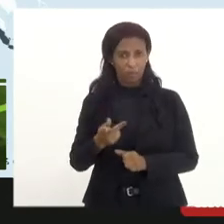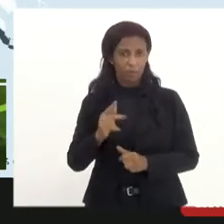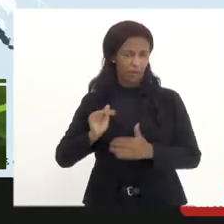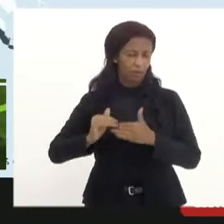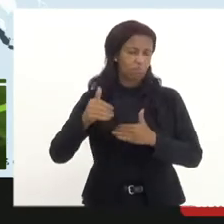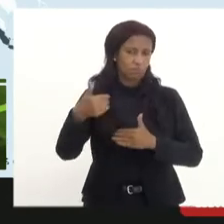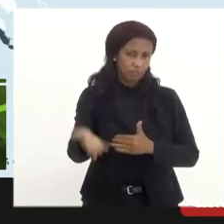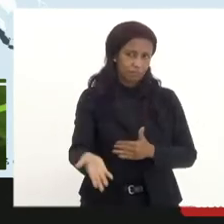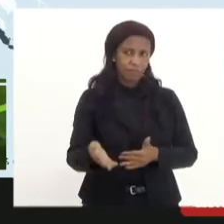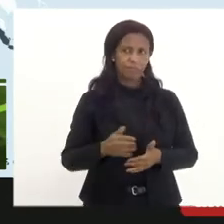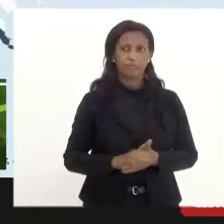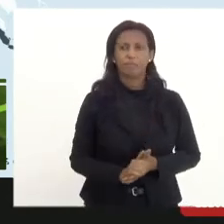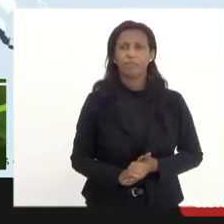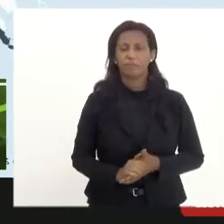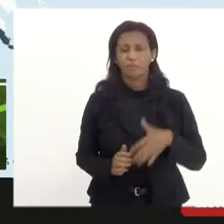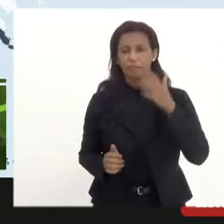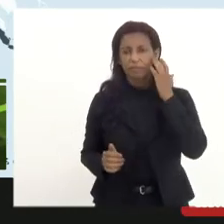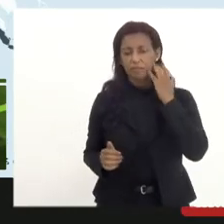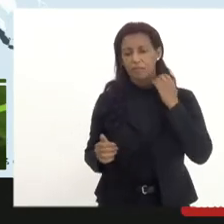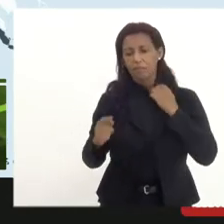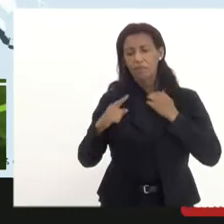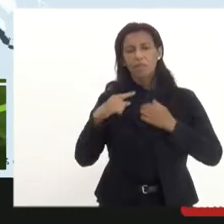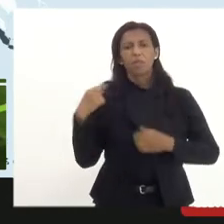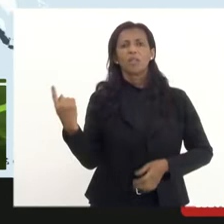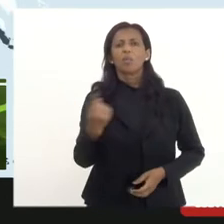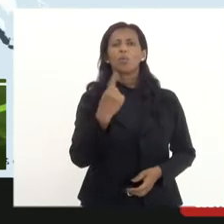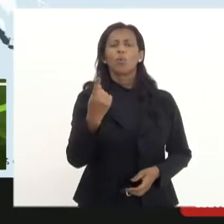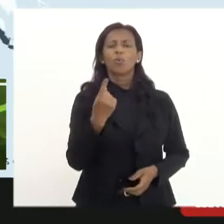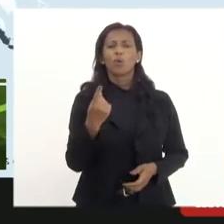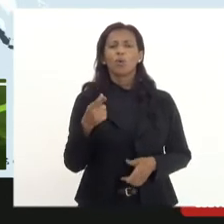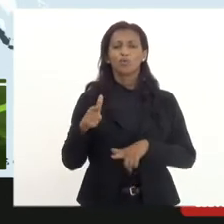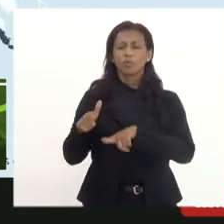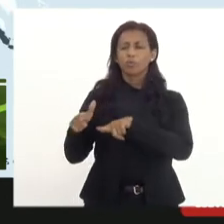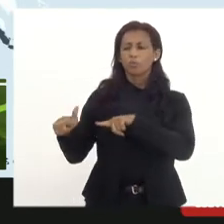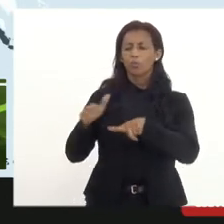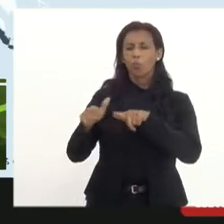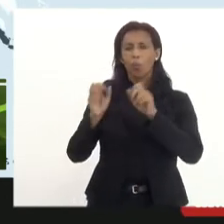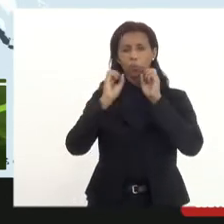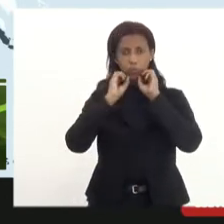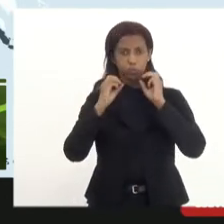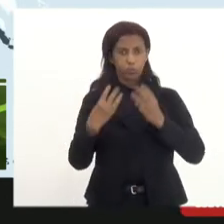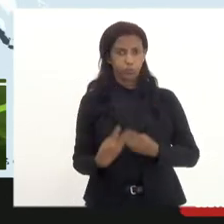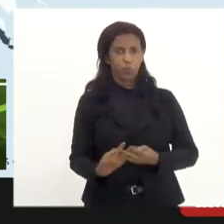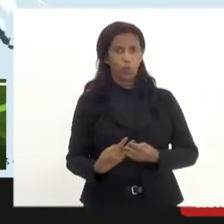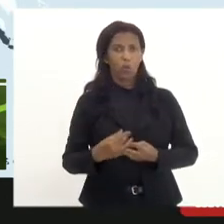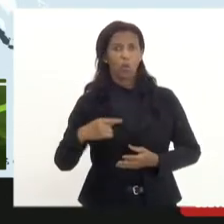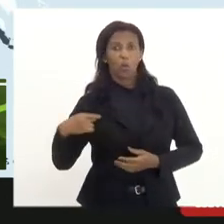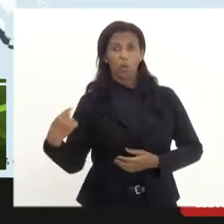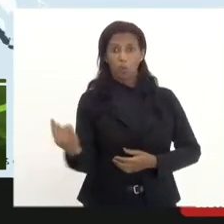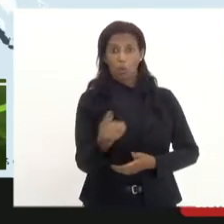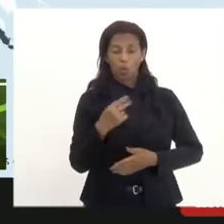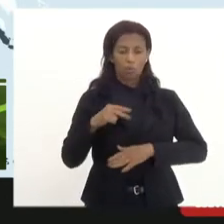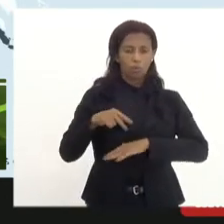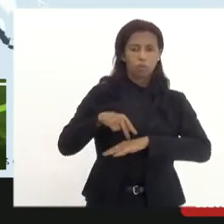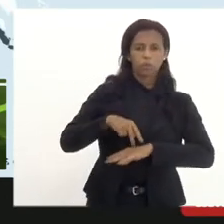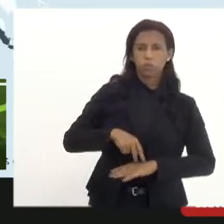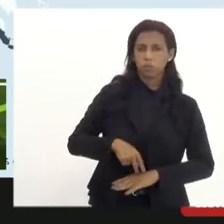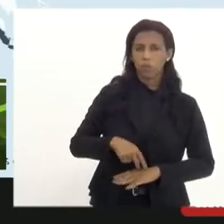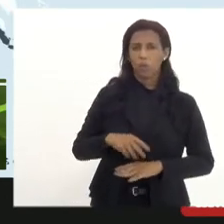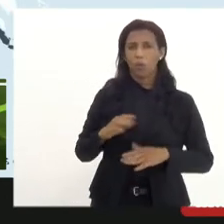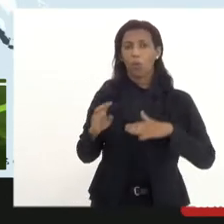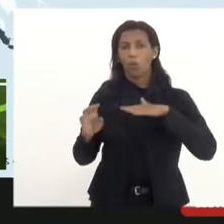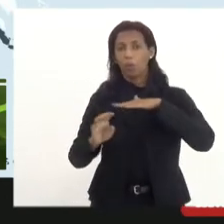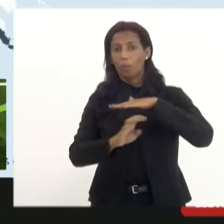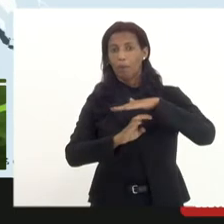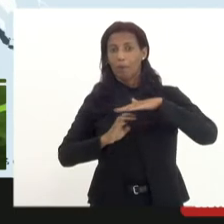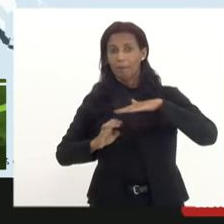para frente. E com o nosso, através do nosso negócio de eólico offshore, nós estamos nos posicionando como uma empresa de